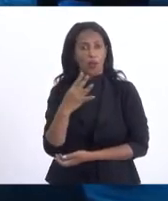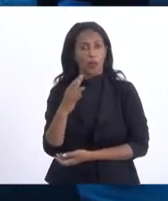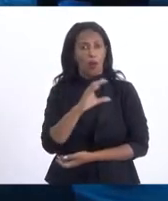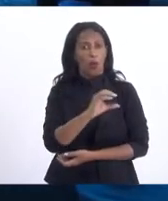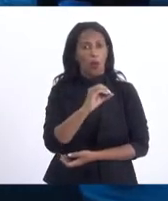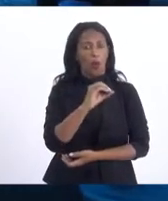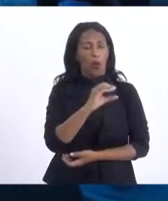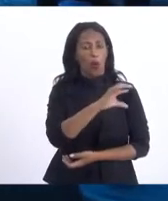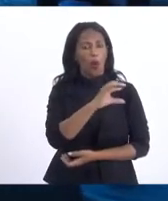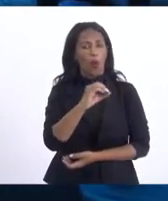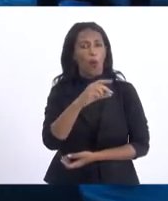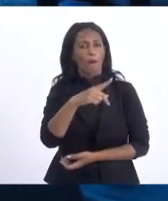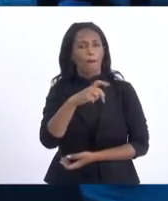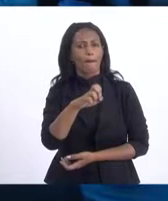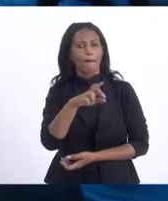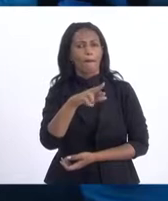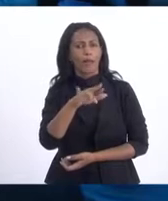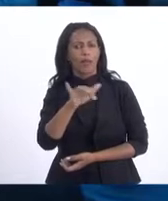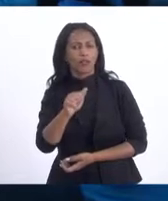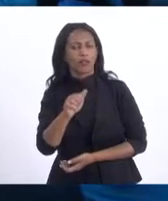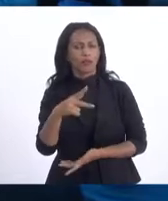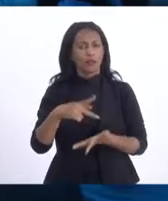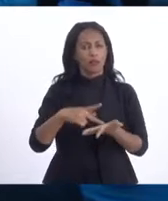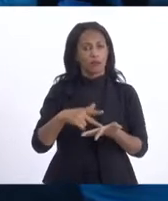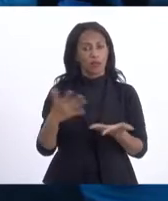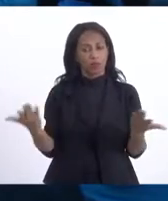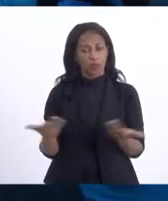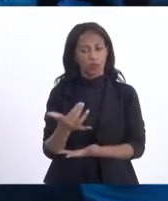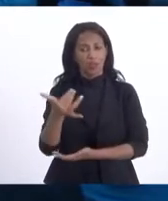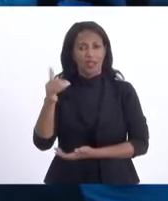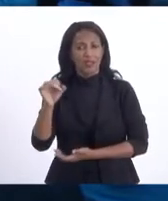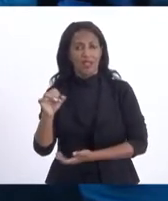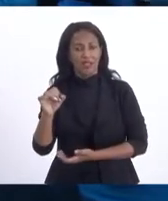cooperativas. E hoje temos, na verdade, em torno de 10, mais